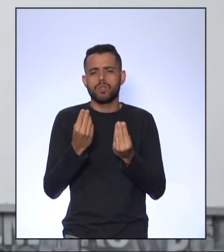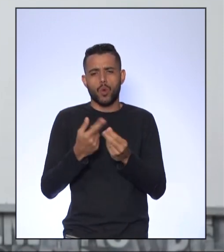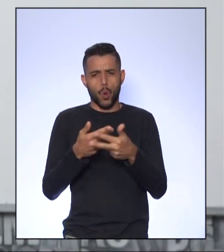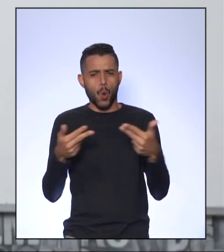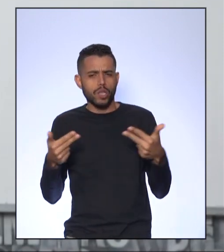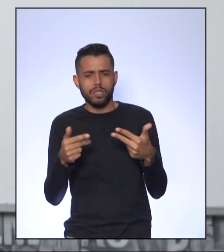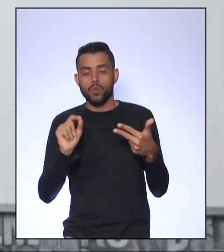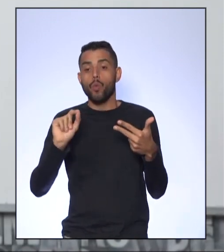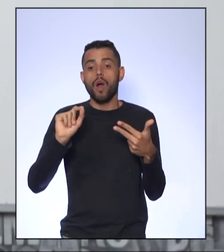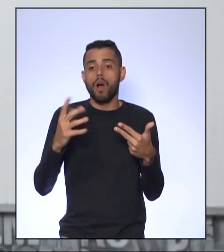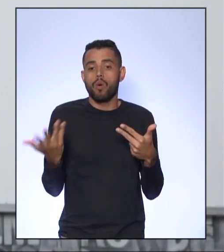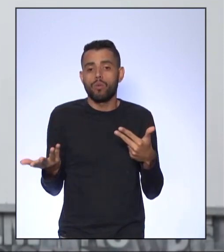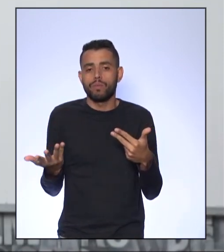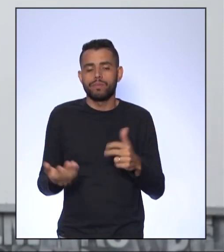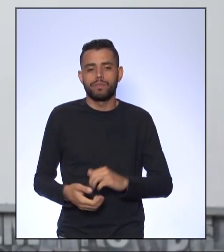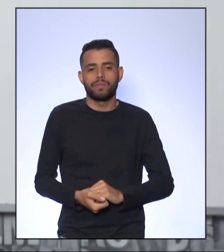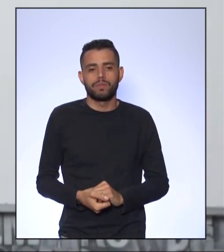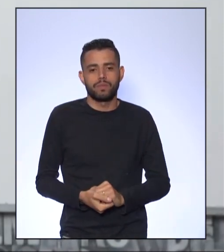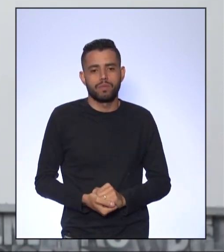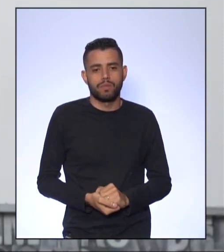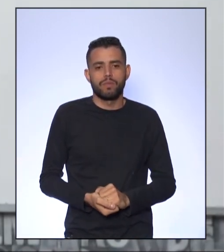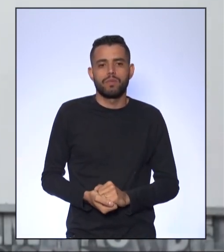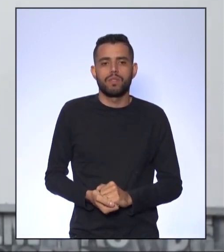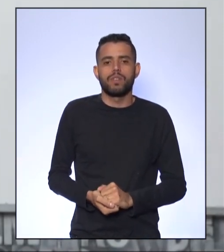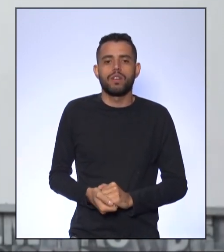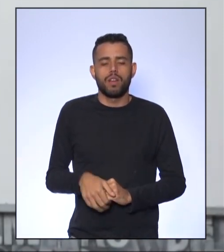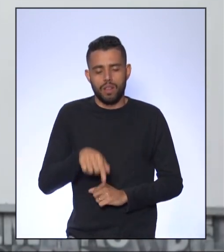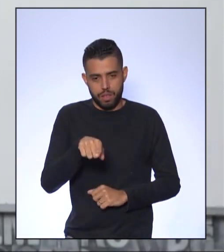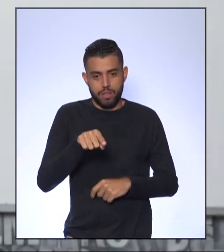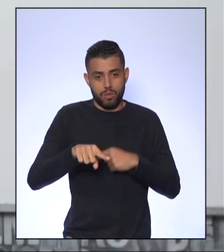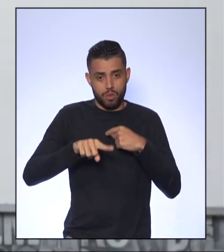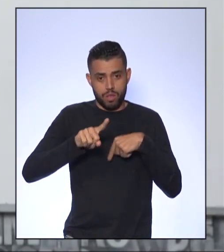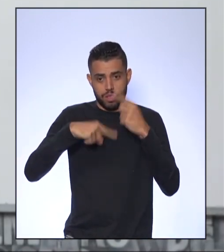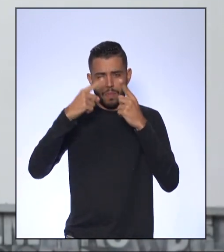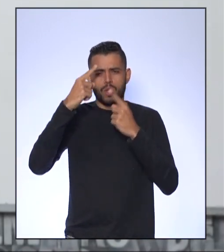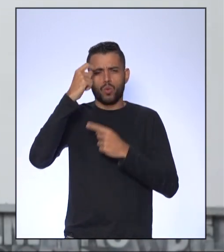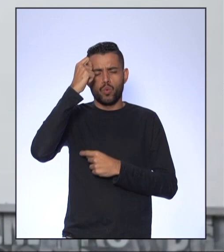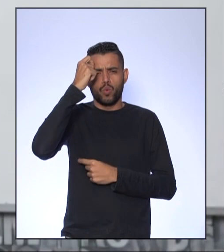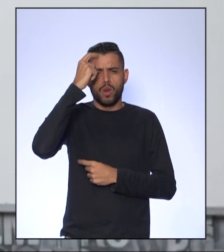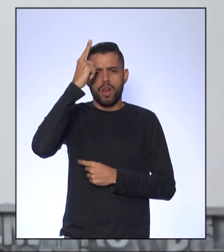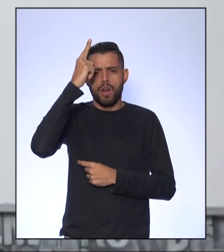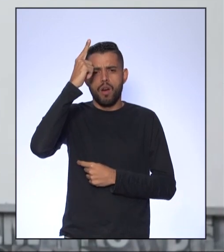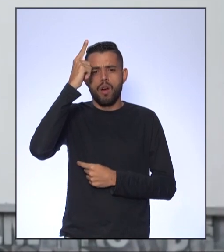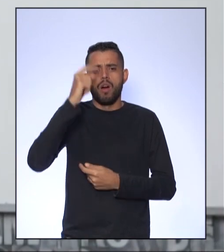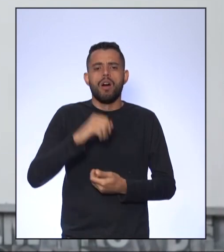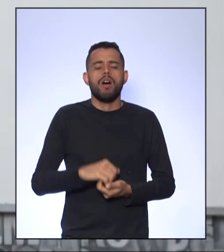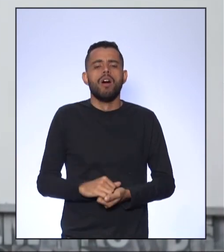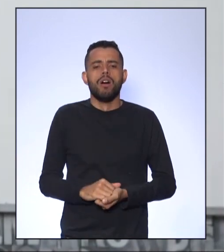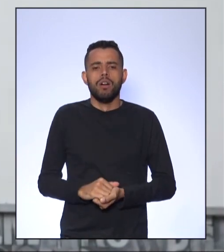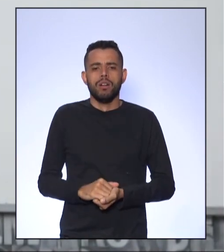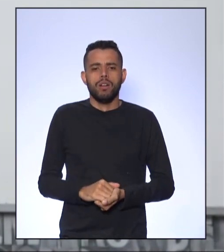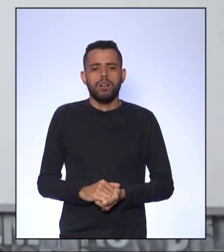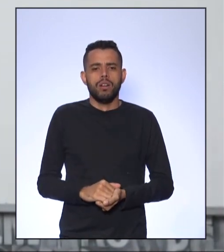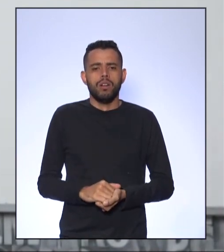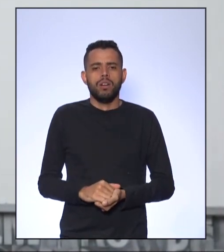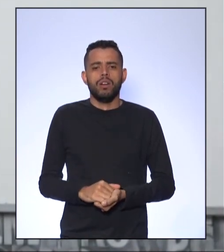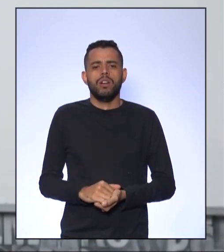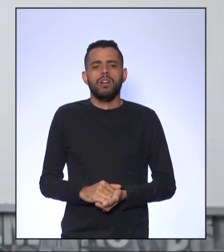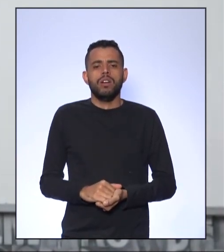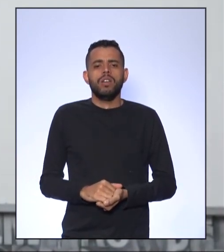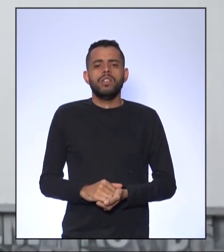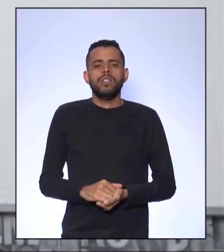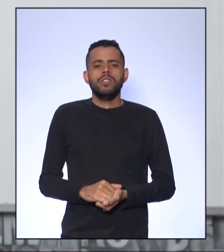Quais são elas? Aqui no renascimento cultural, eu vou ter a